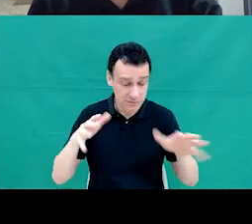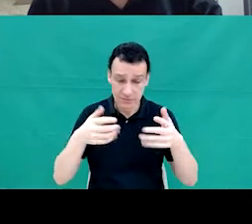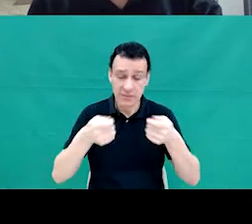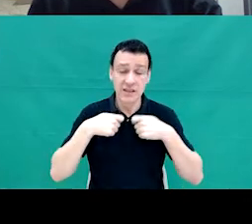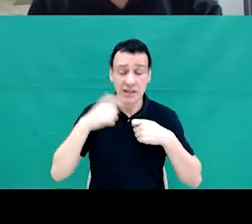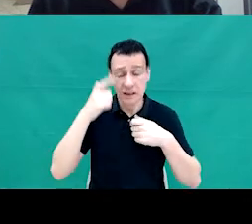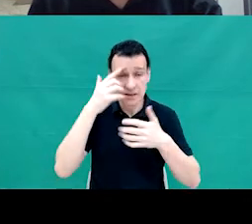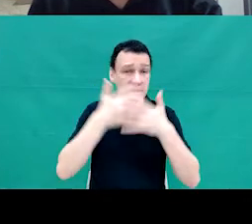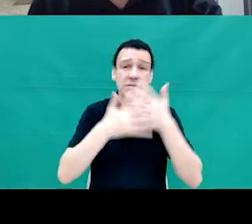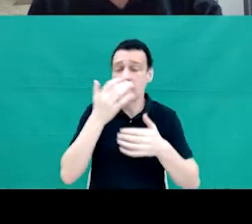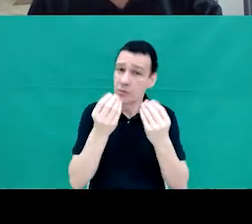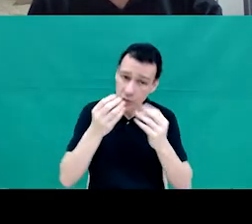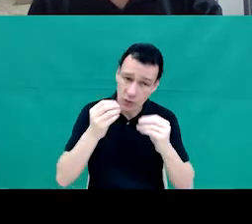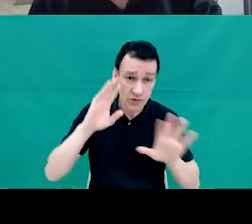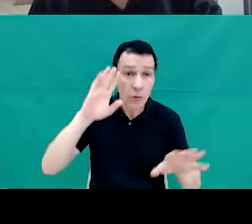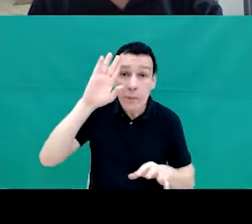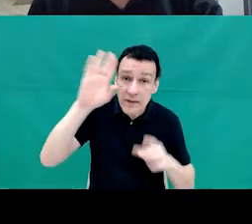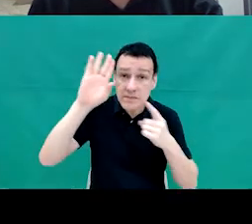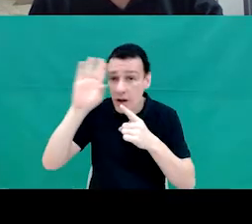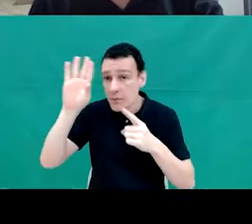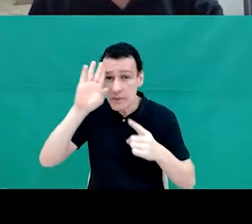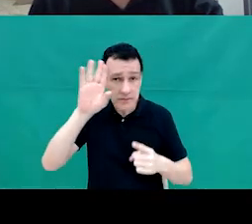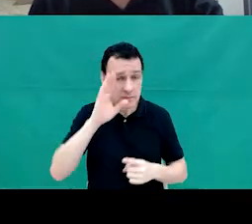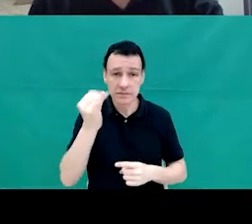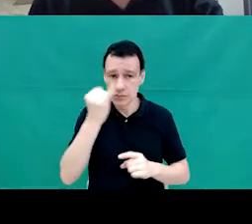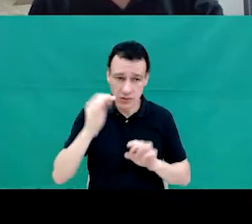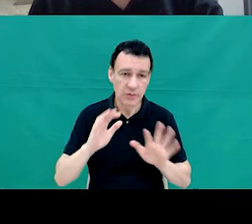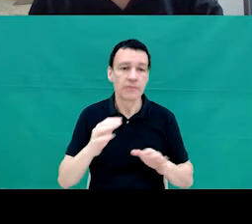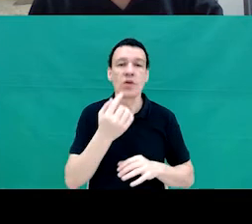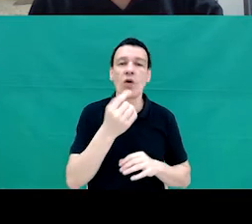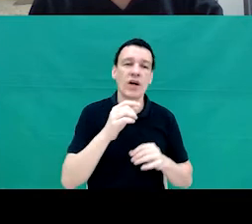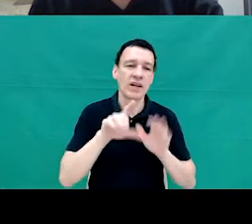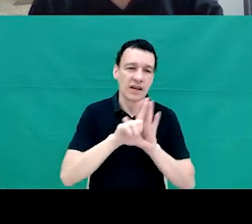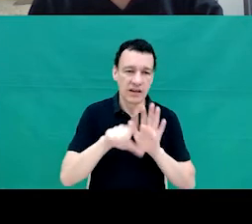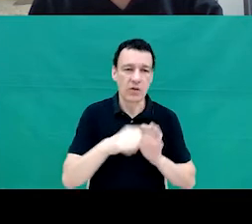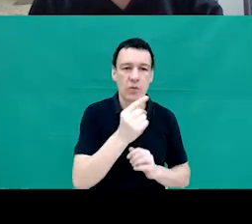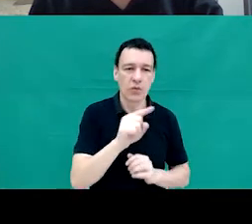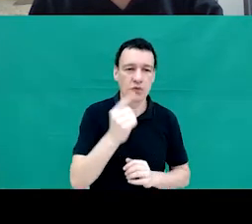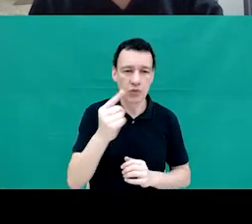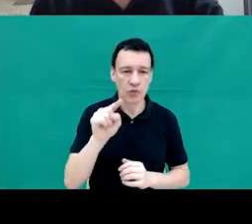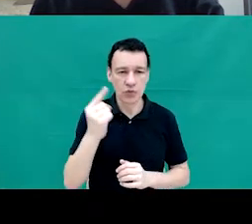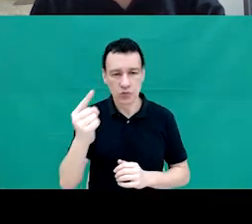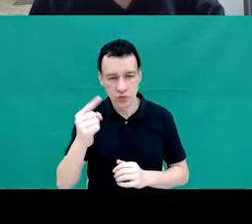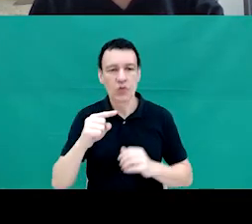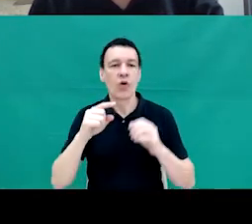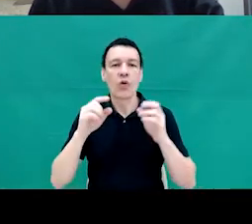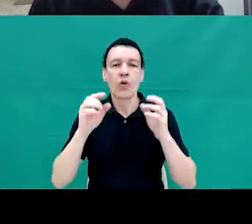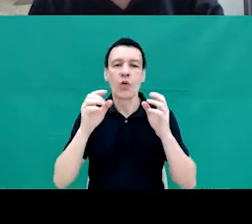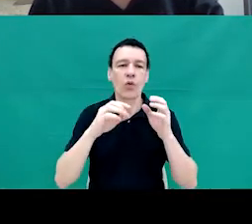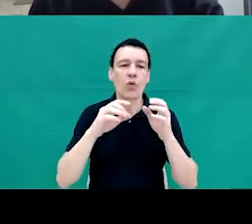são 1.1.1, conteúdo não textual, 1.3.2, sequência com significado,